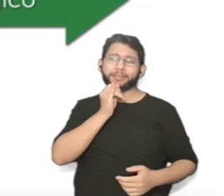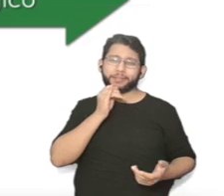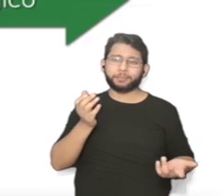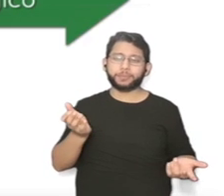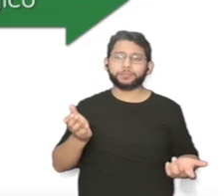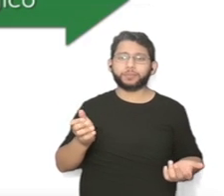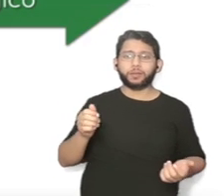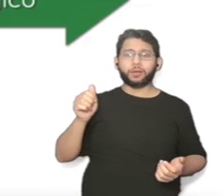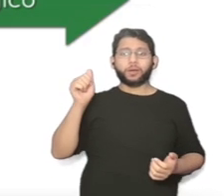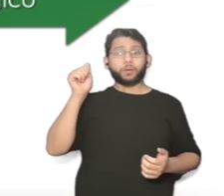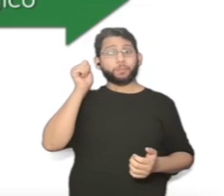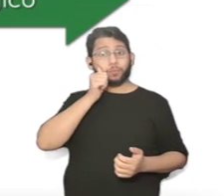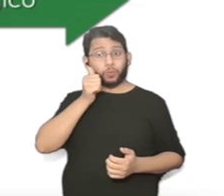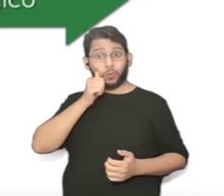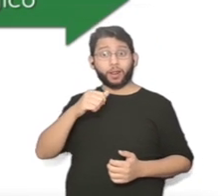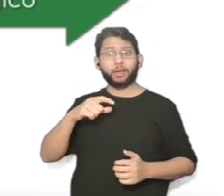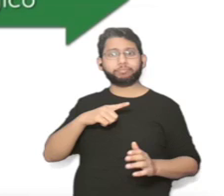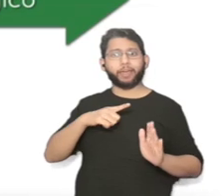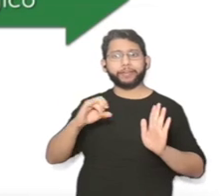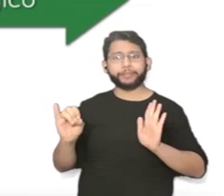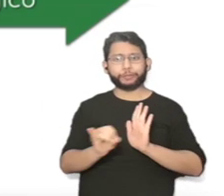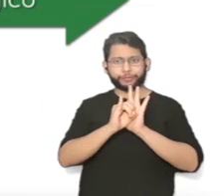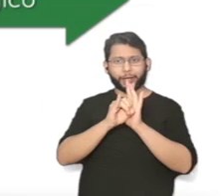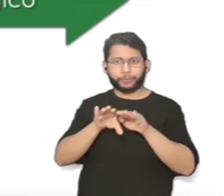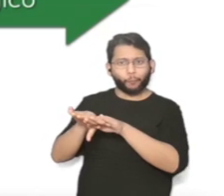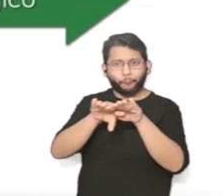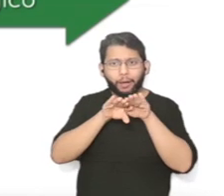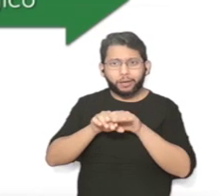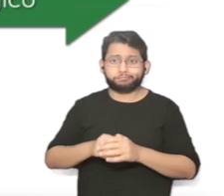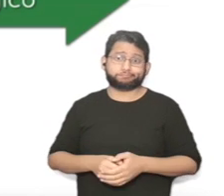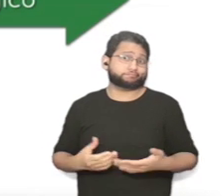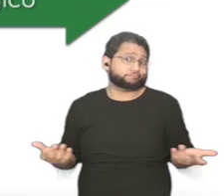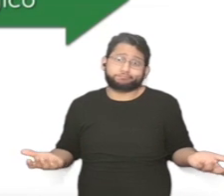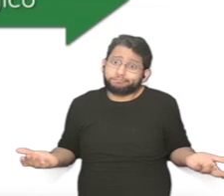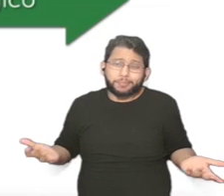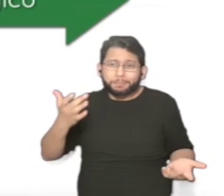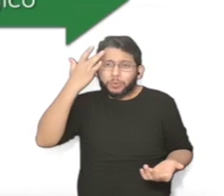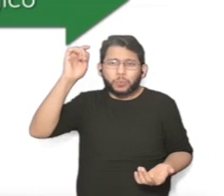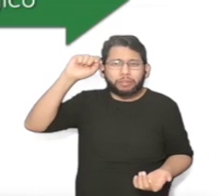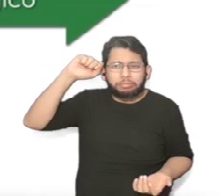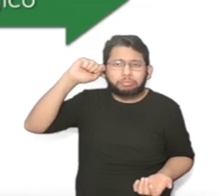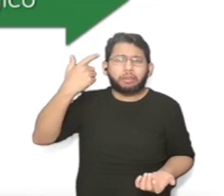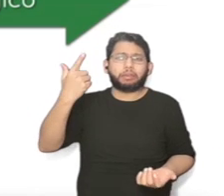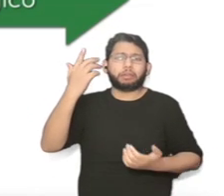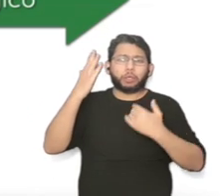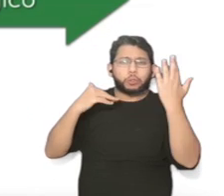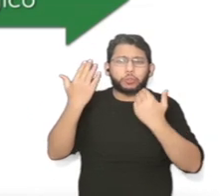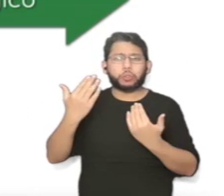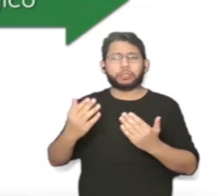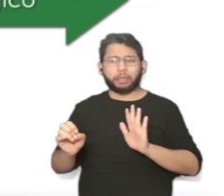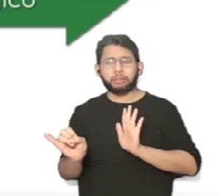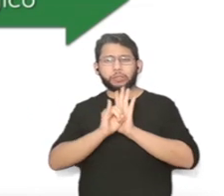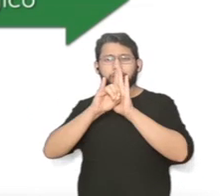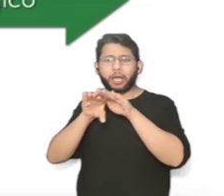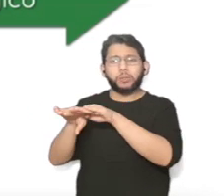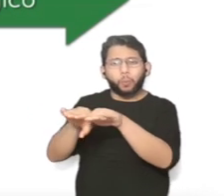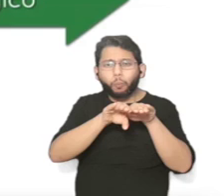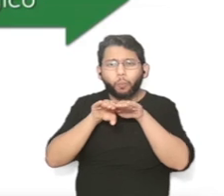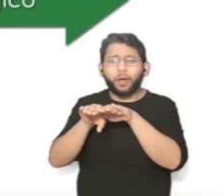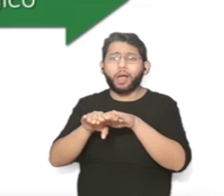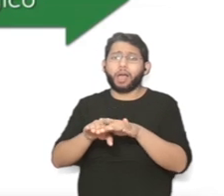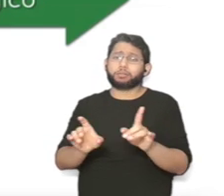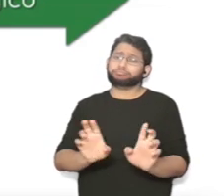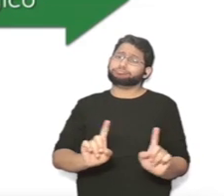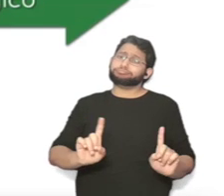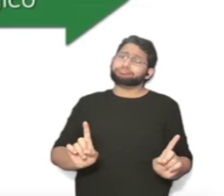as mulheres vivem a sua identidade da mesma forma, nem todos os homens, nem todos os negros, nem todos os indígenas,